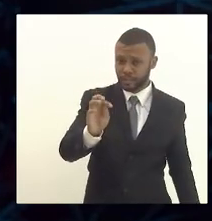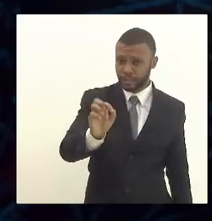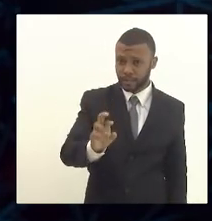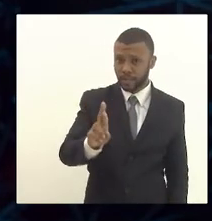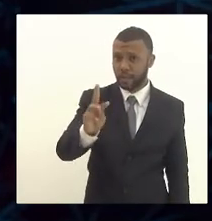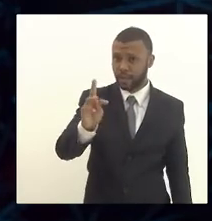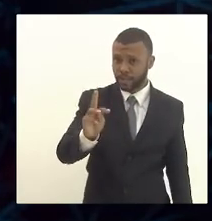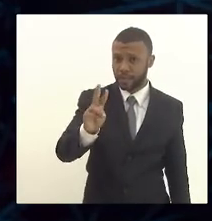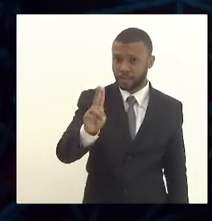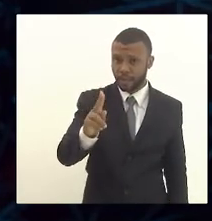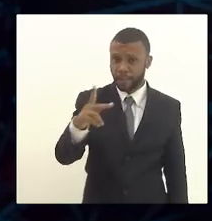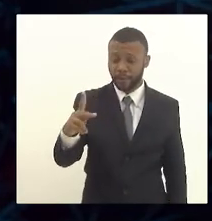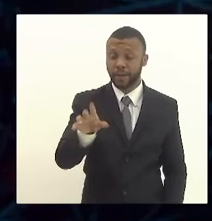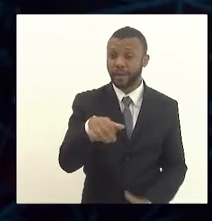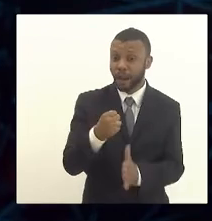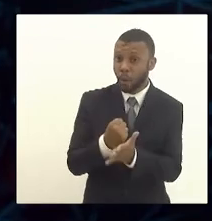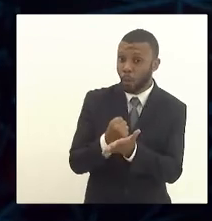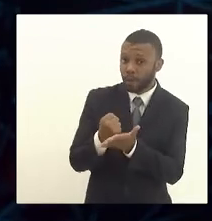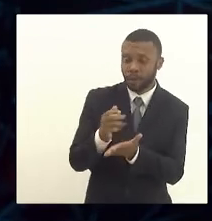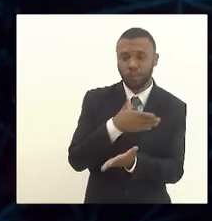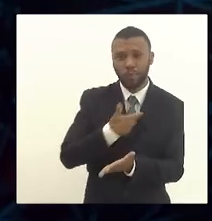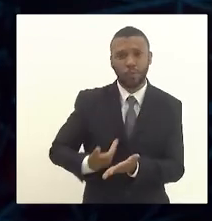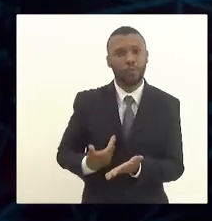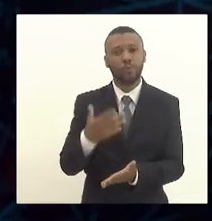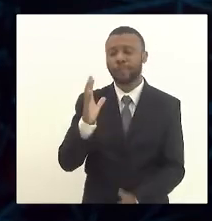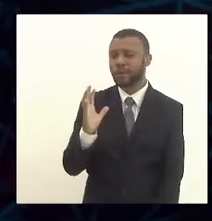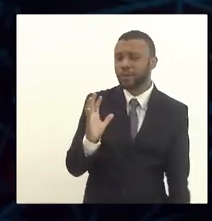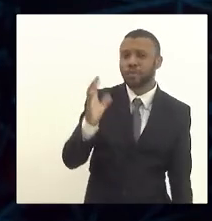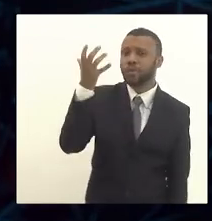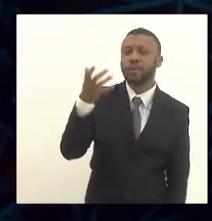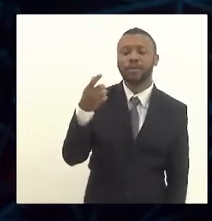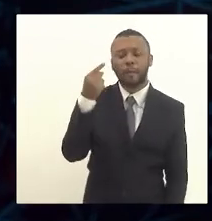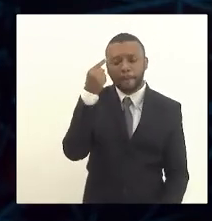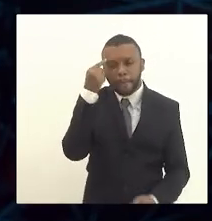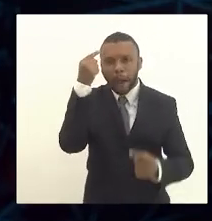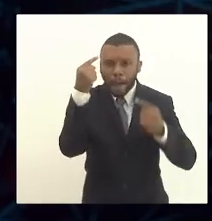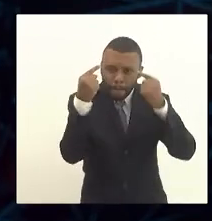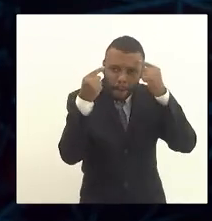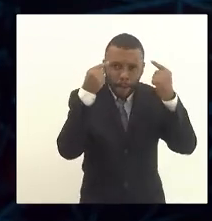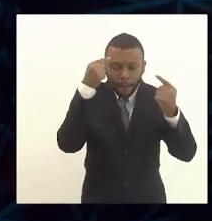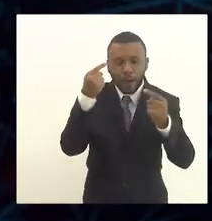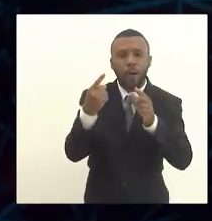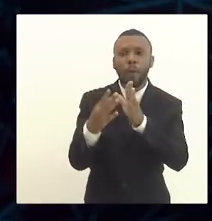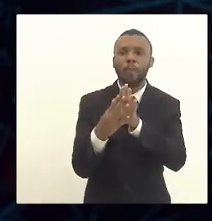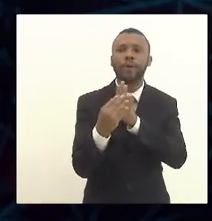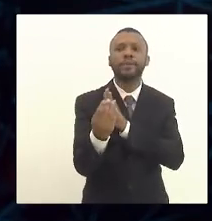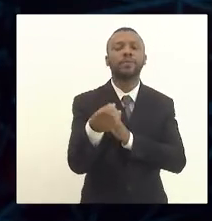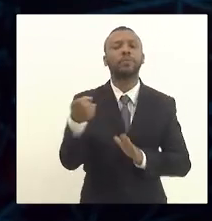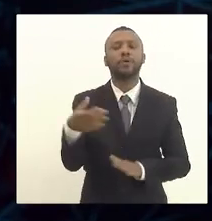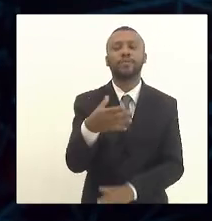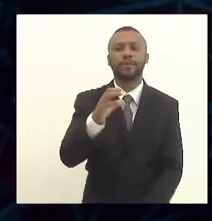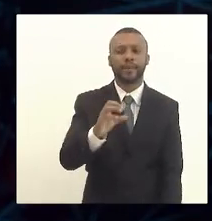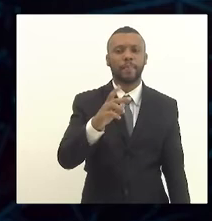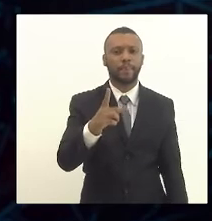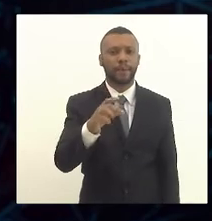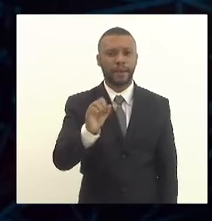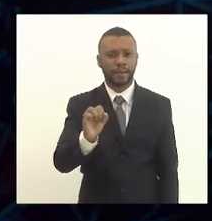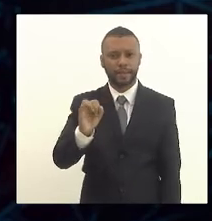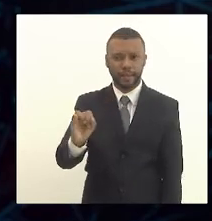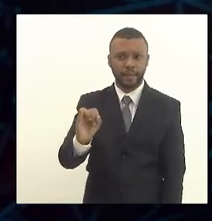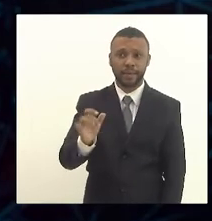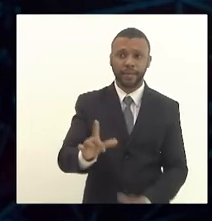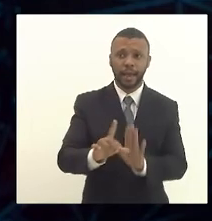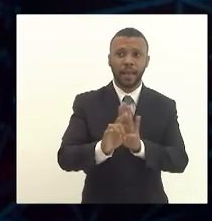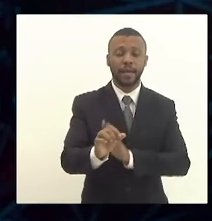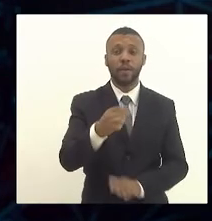Contrato Público para a Solução Inovadora, o CPSI, um modelo novo introduzido pela Lei das Startups, Lei 182